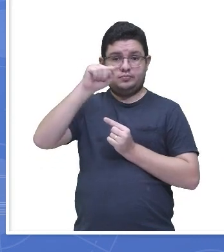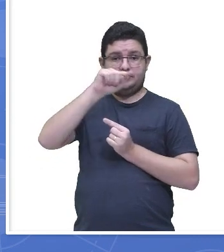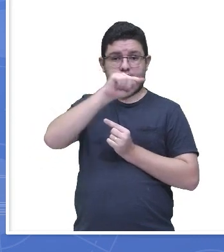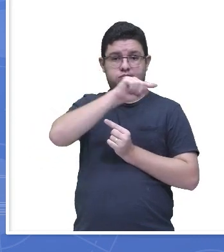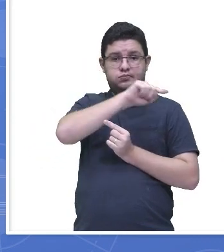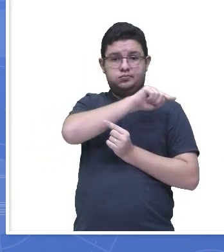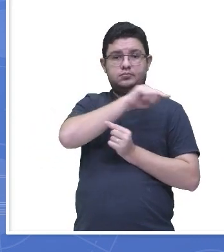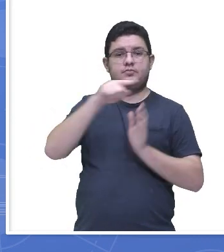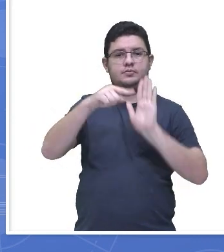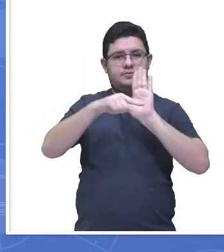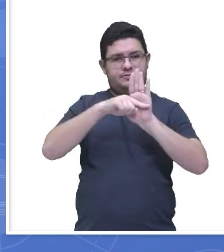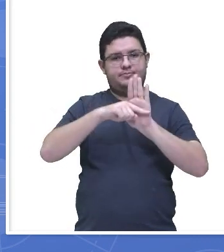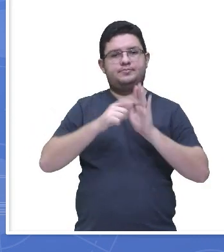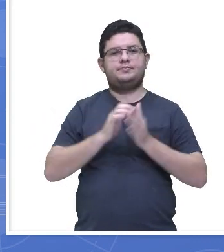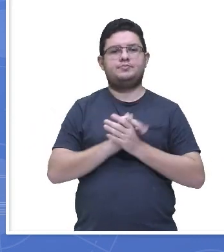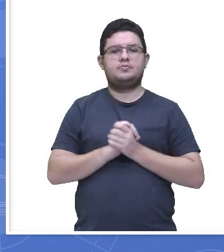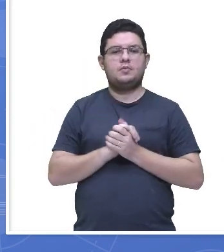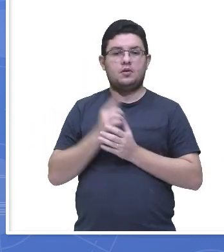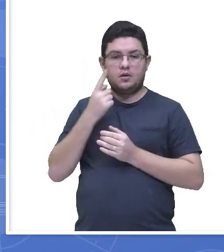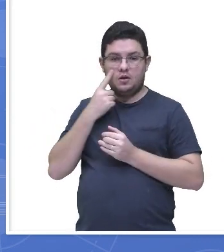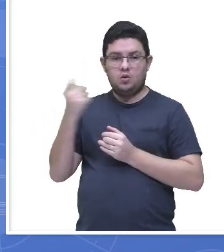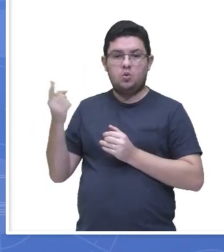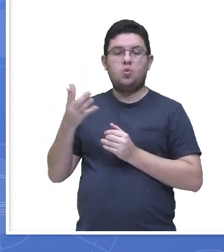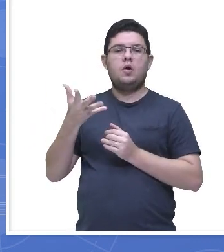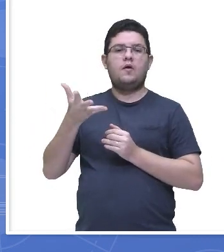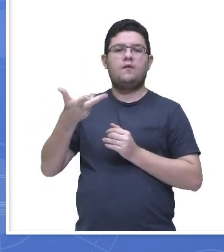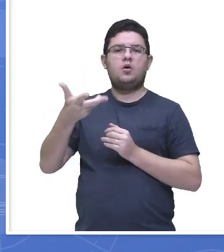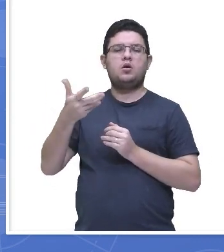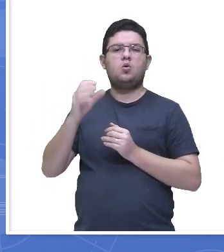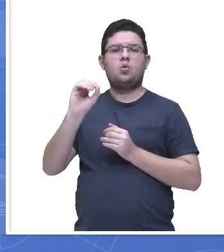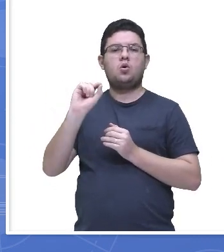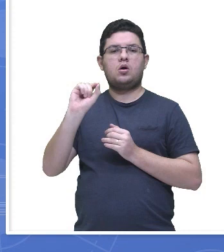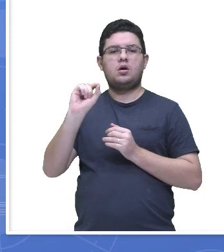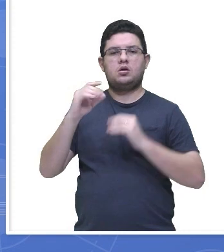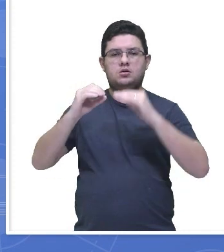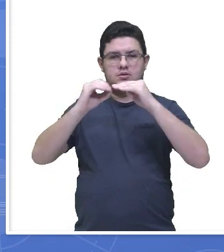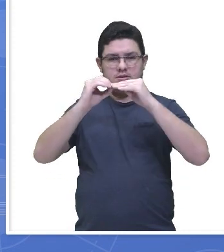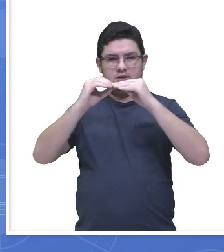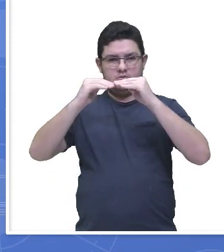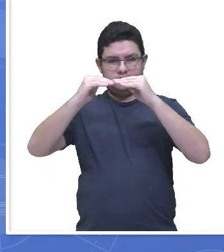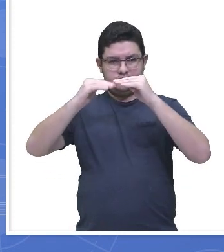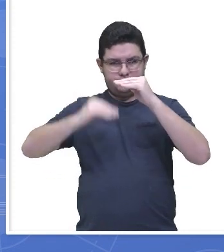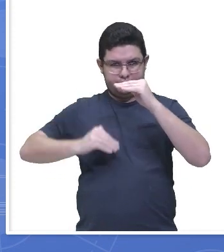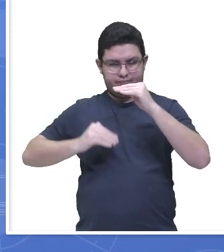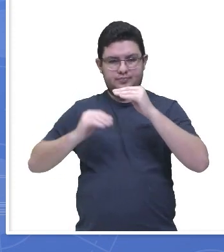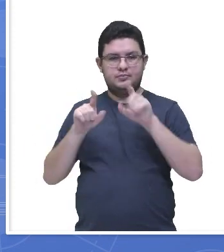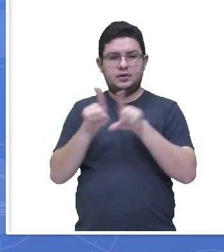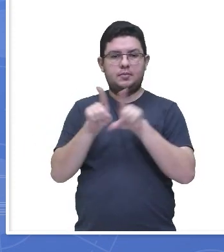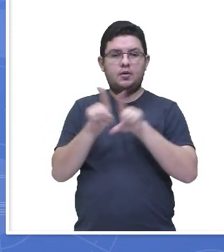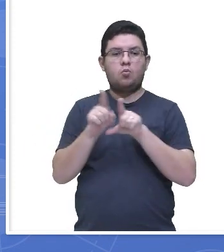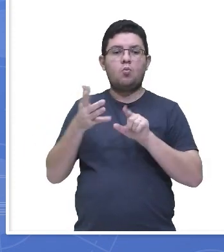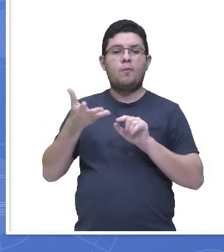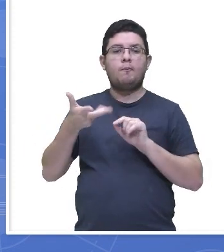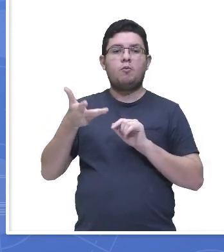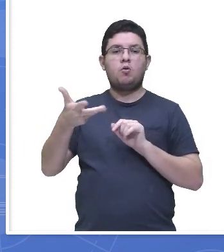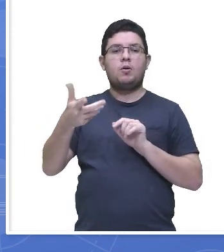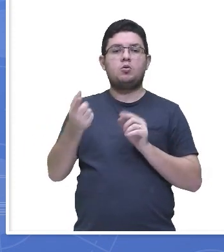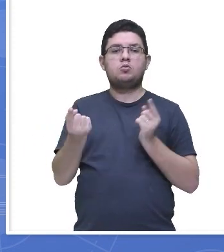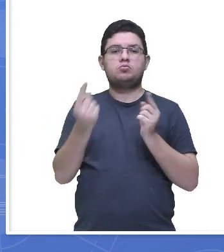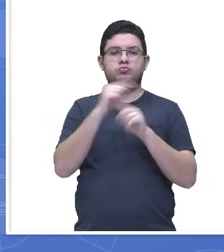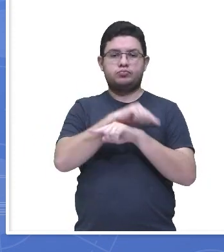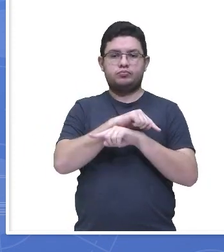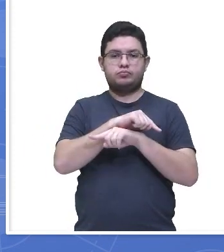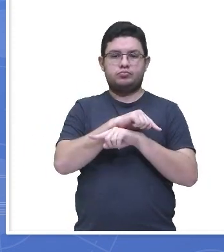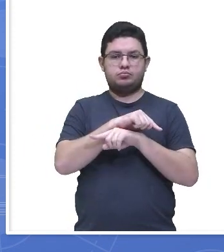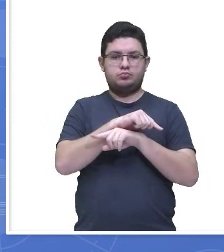caso, a velocidade é menor que zero, como eu já comentei. O movimento é retrógrado, olha só a classificação do movimento, é